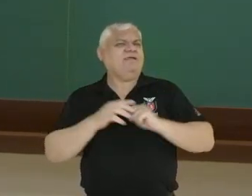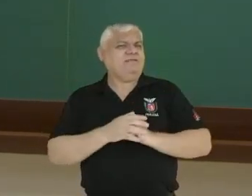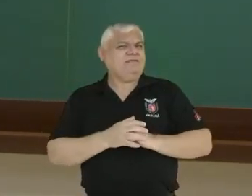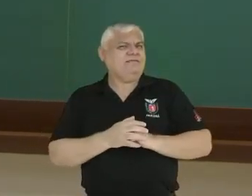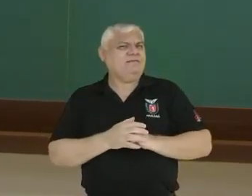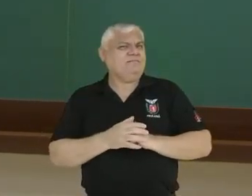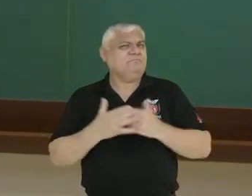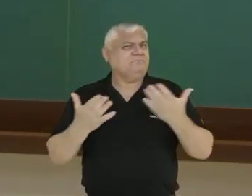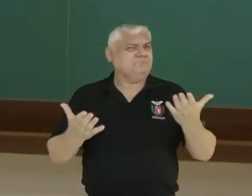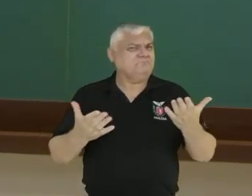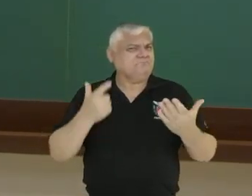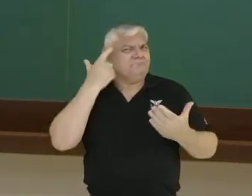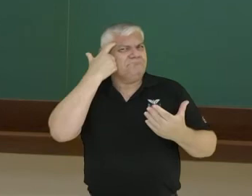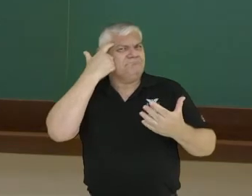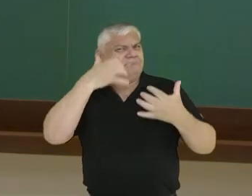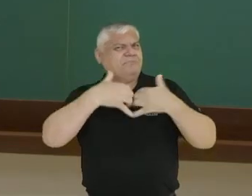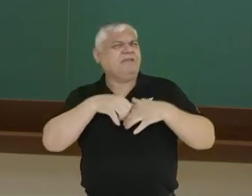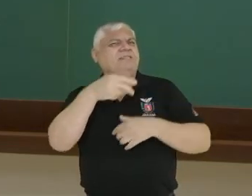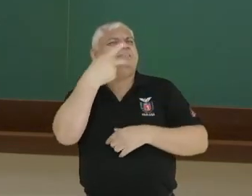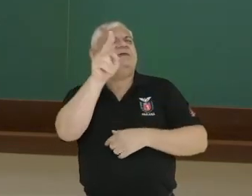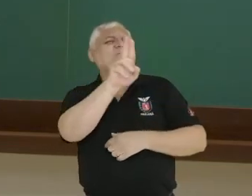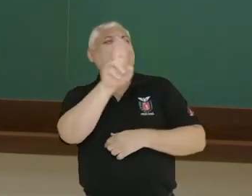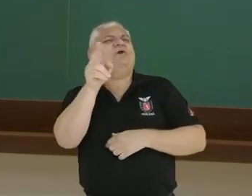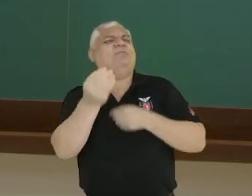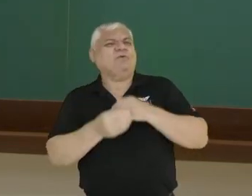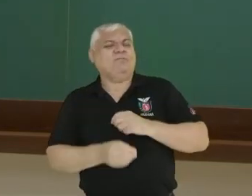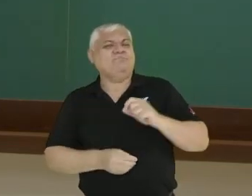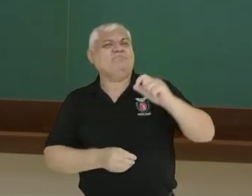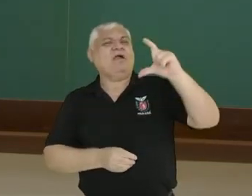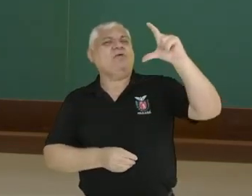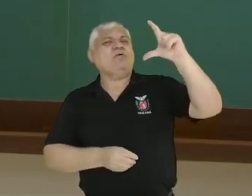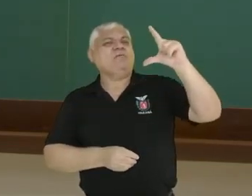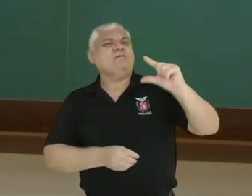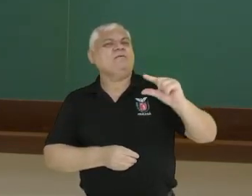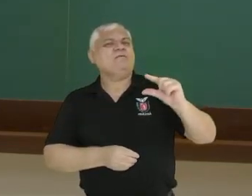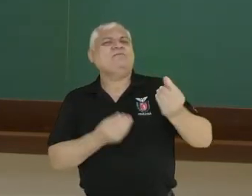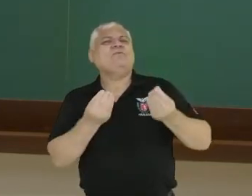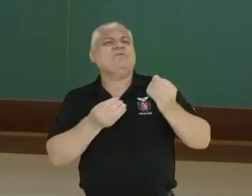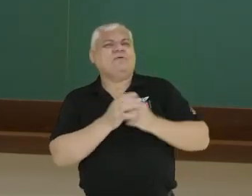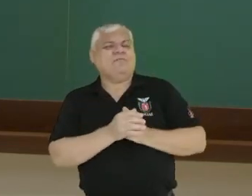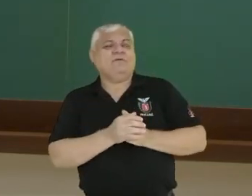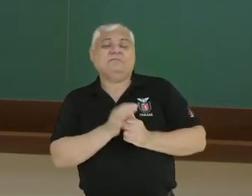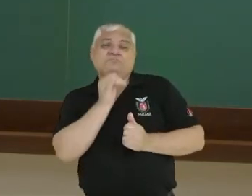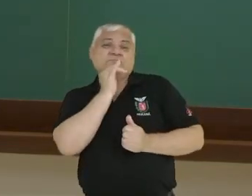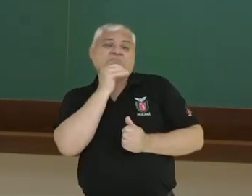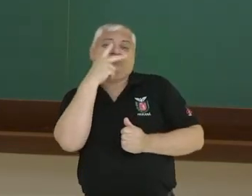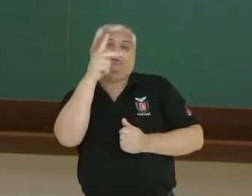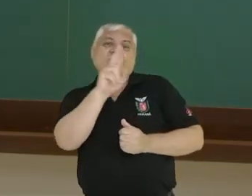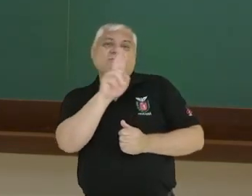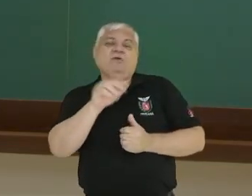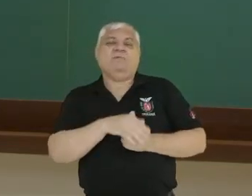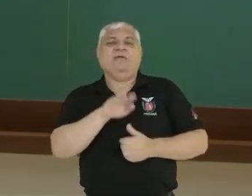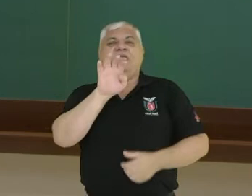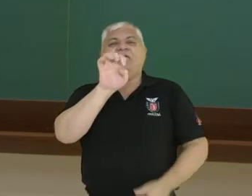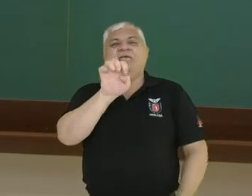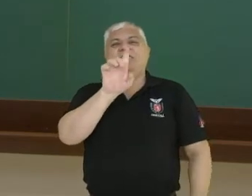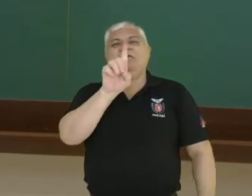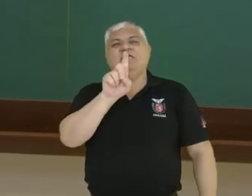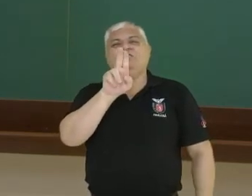será? Pensa no seu nome. Como é o seu nome? Vamos supor que o seu nome seja